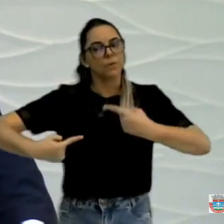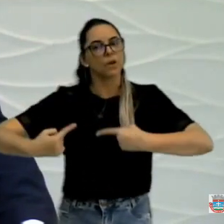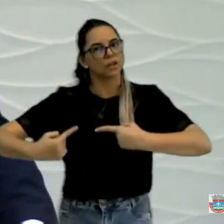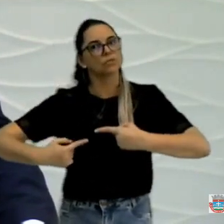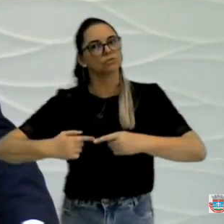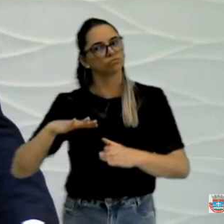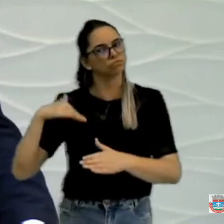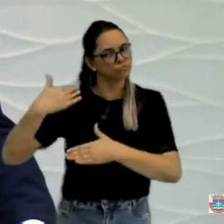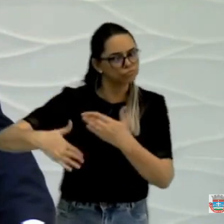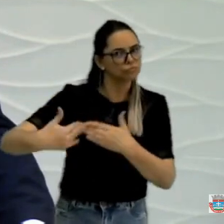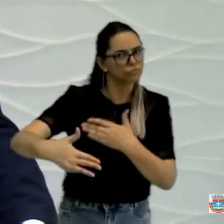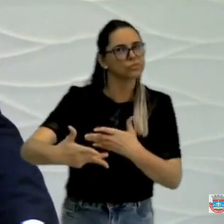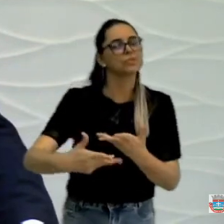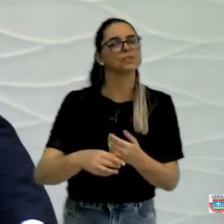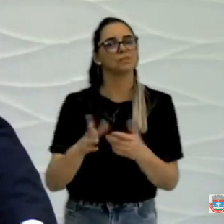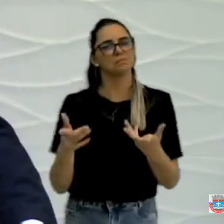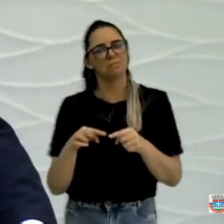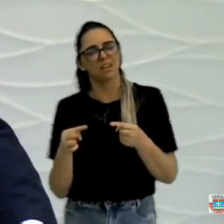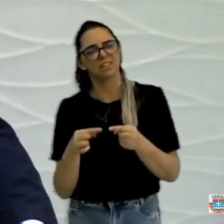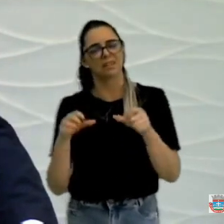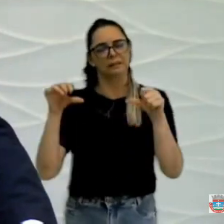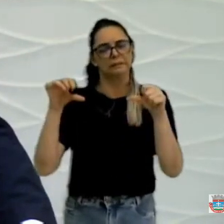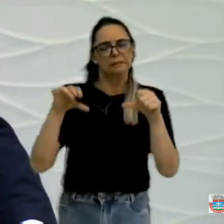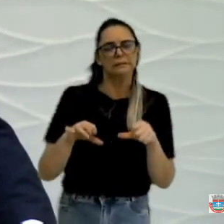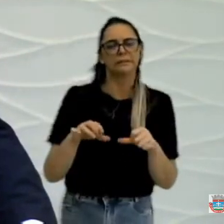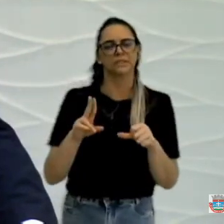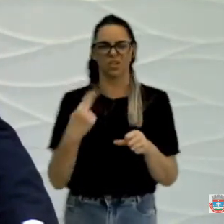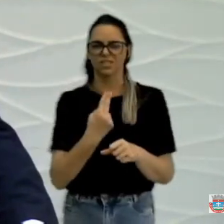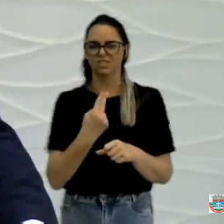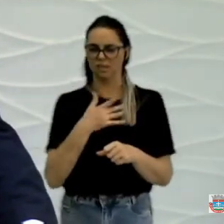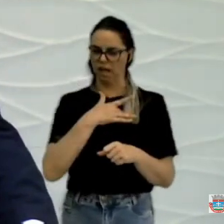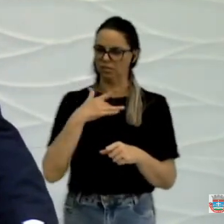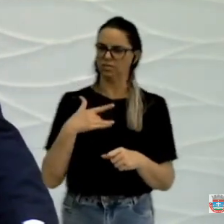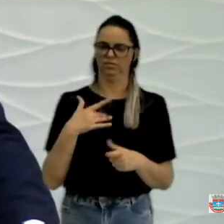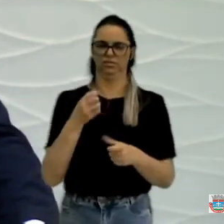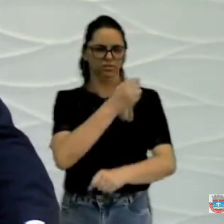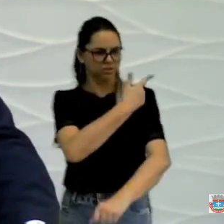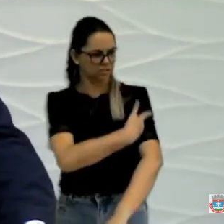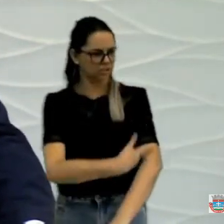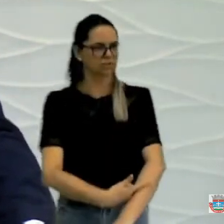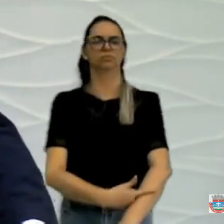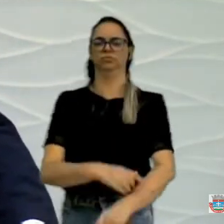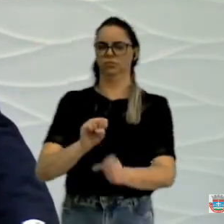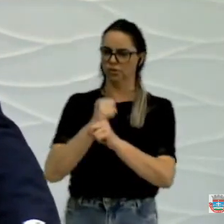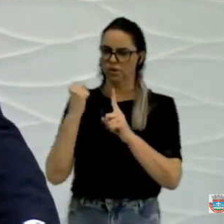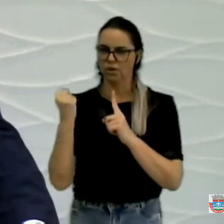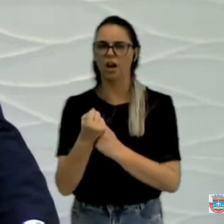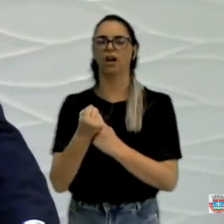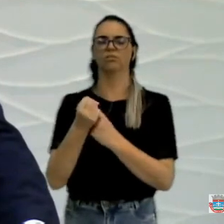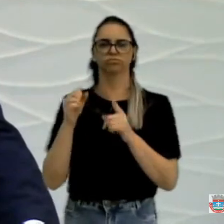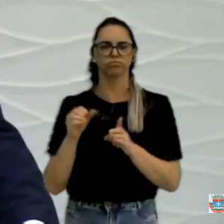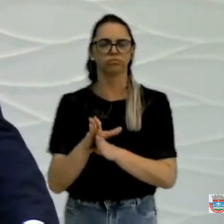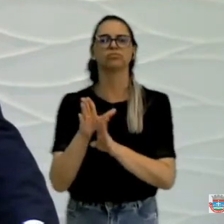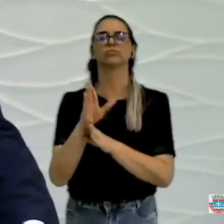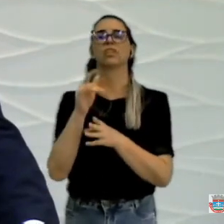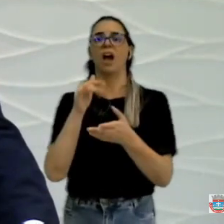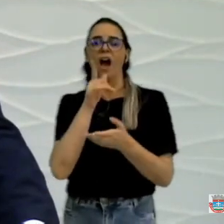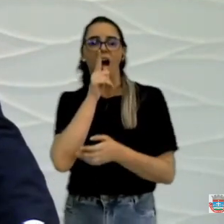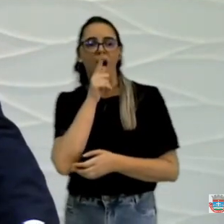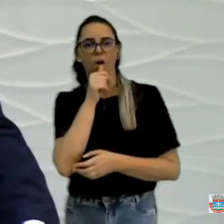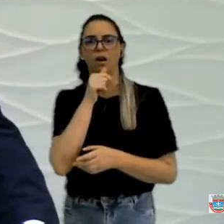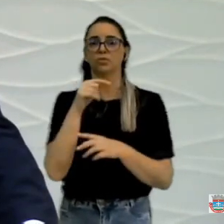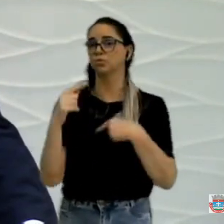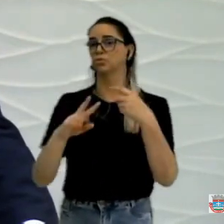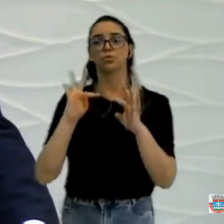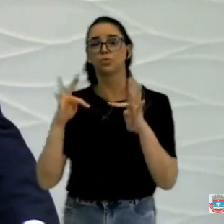Porque infelizmente, para a gente ter uma educação, para a gente ter saúde, para a gente ter assistência social, para a gente ter água, tudo isso é política. Então